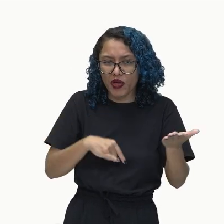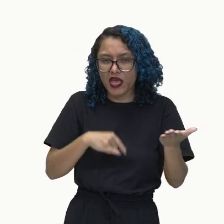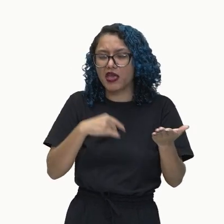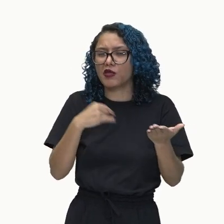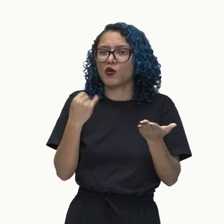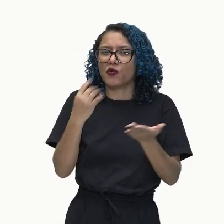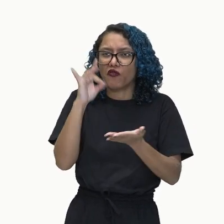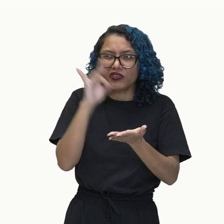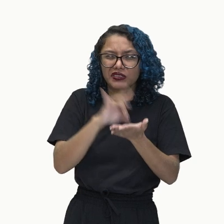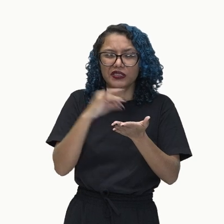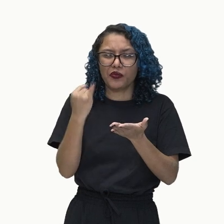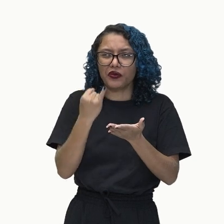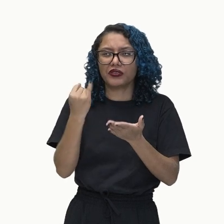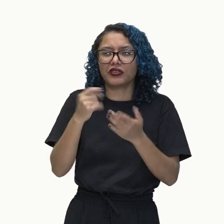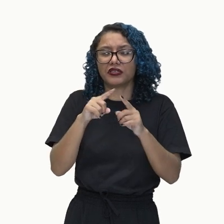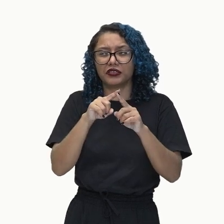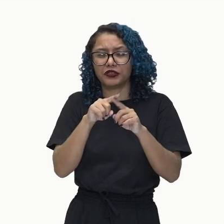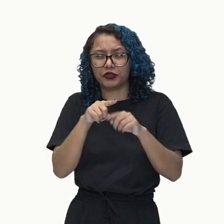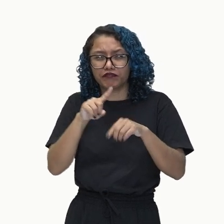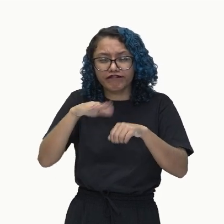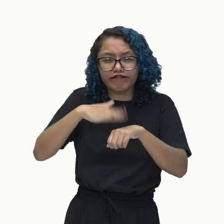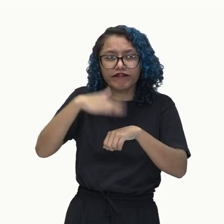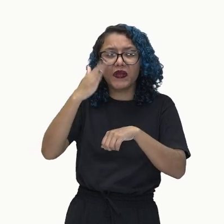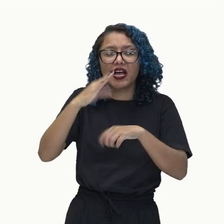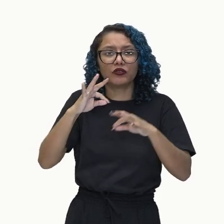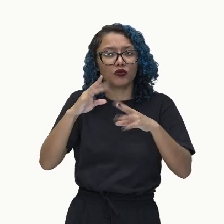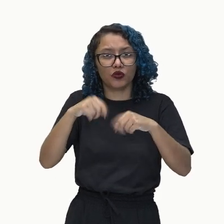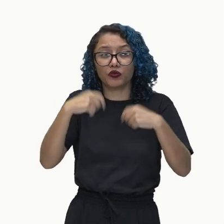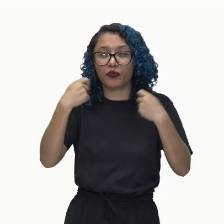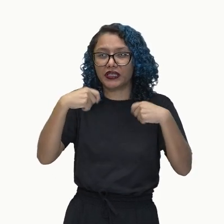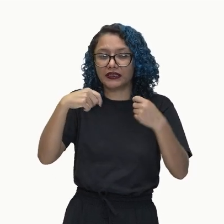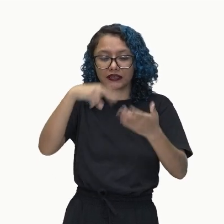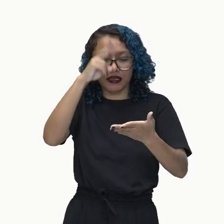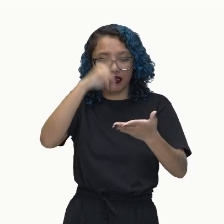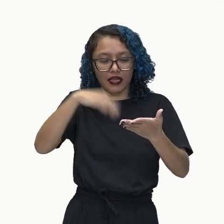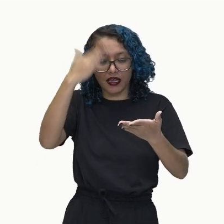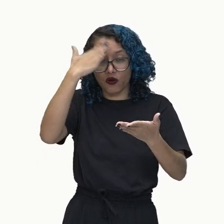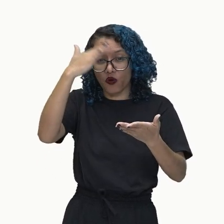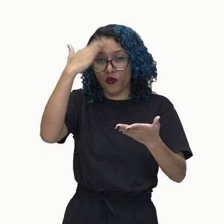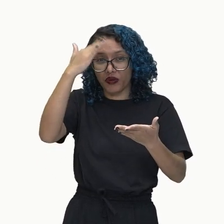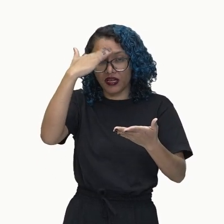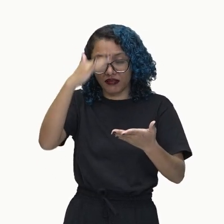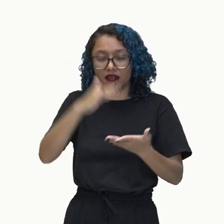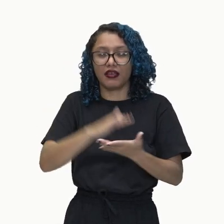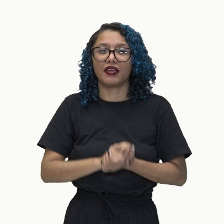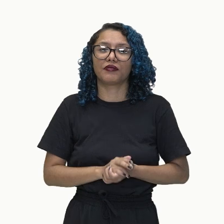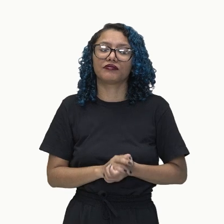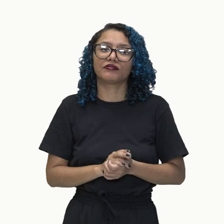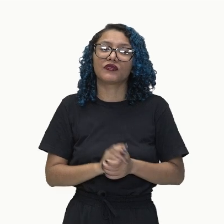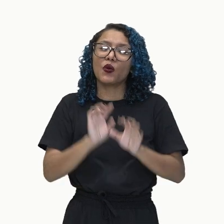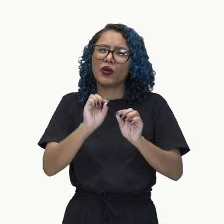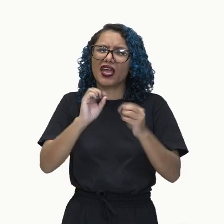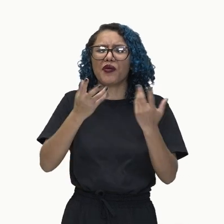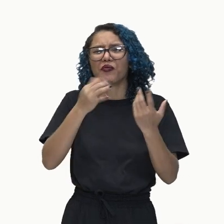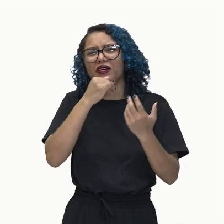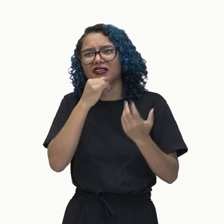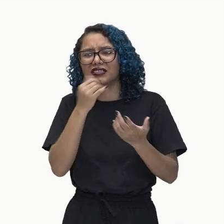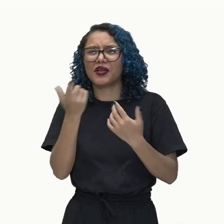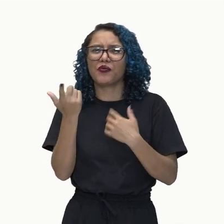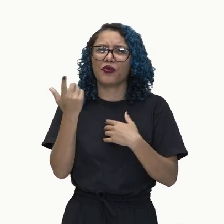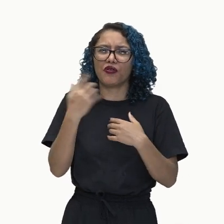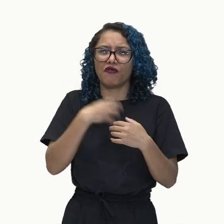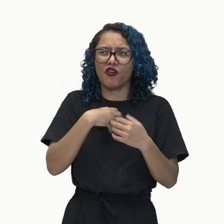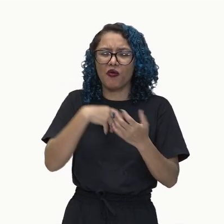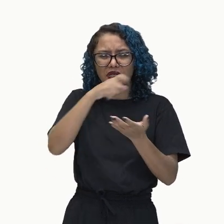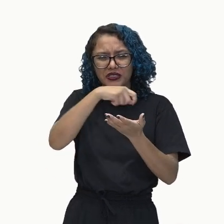precisam ser lidos por todos. Então a norma padrão serve para que não seja essa bagunça de vários modos de